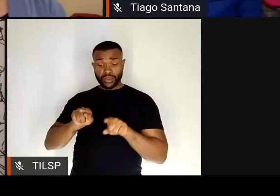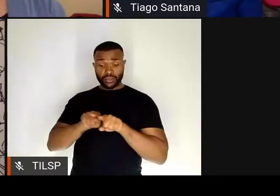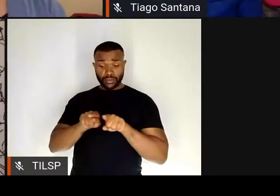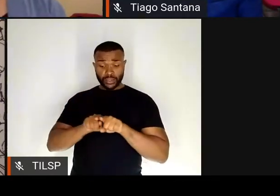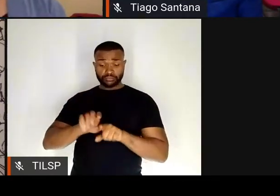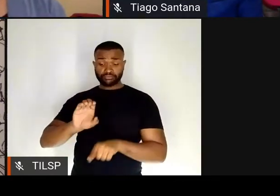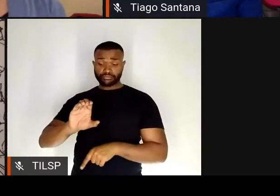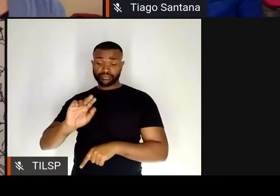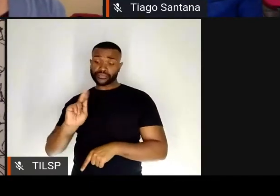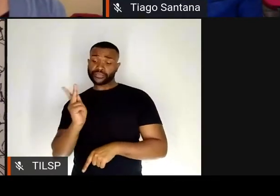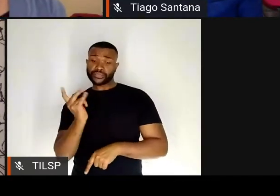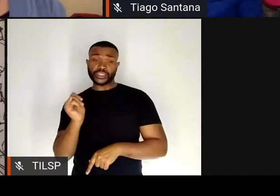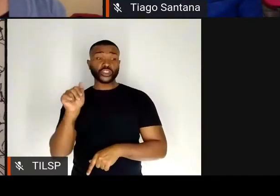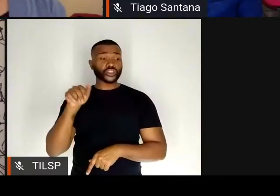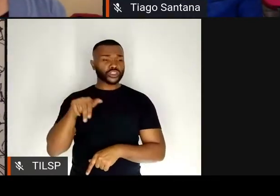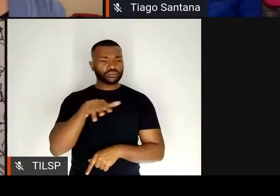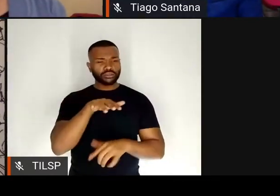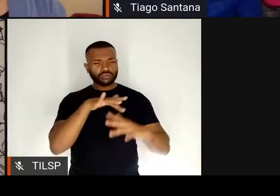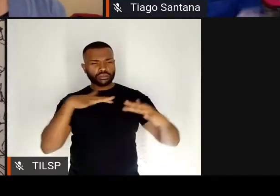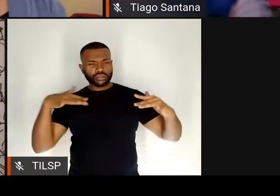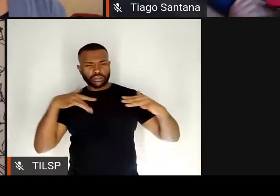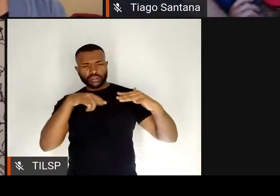o indivíduo,